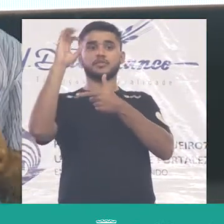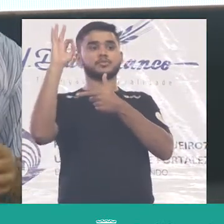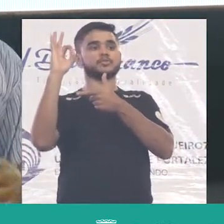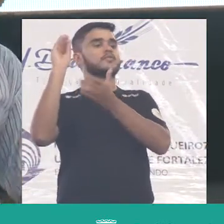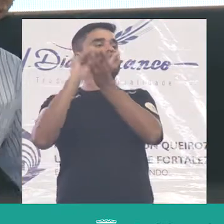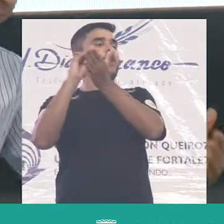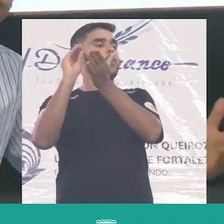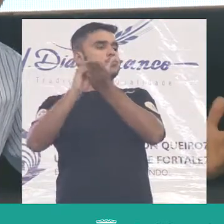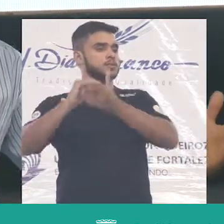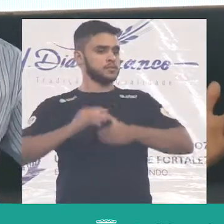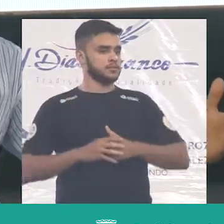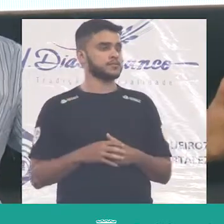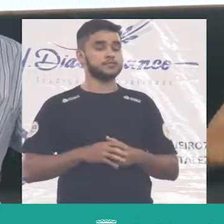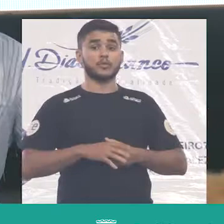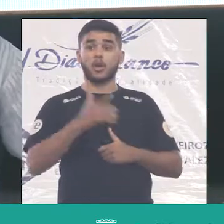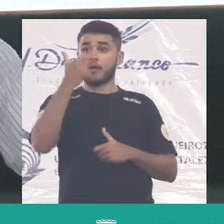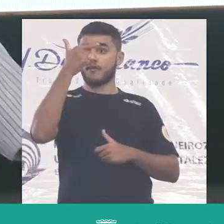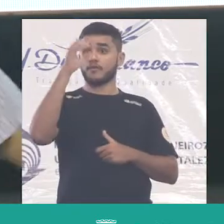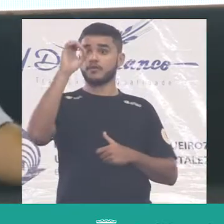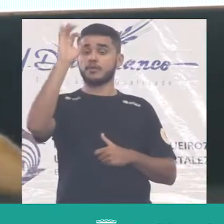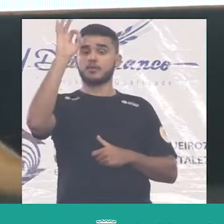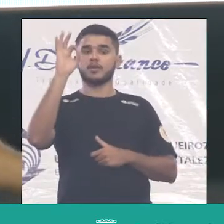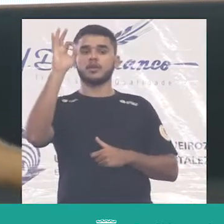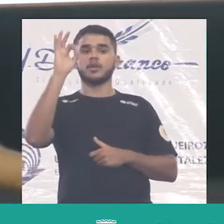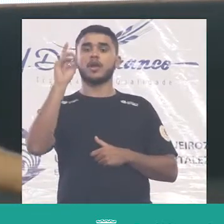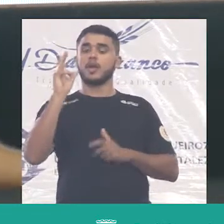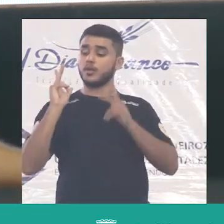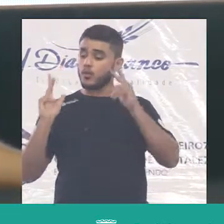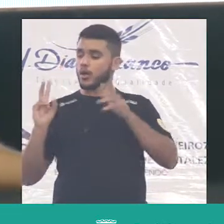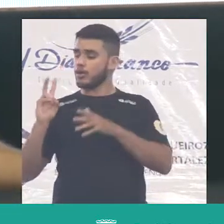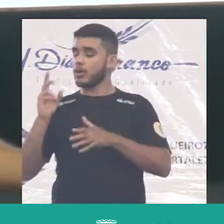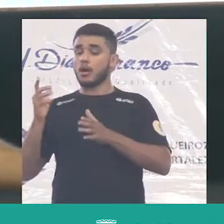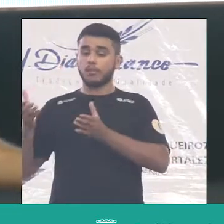Ele disse que 20% vale 500 baldes.